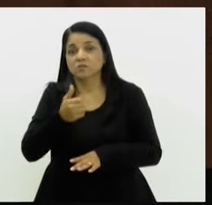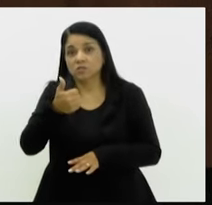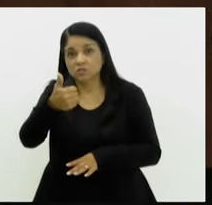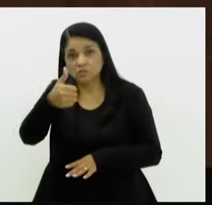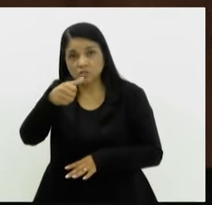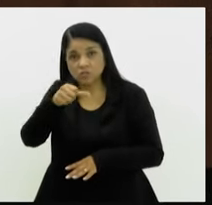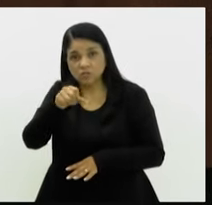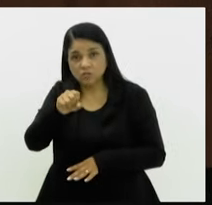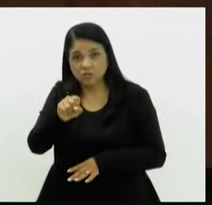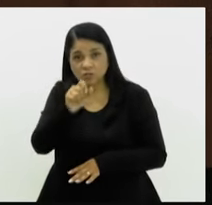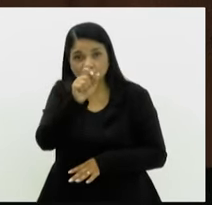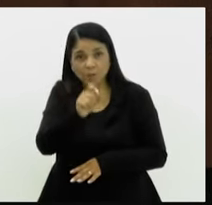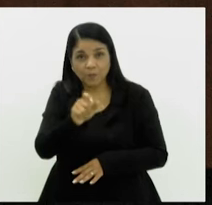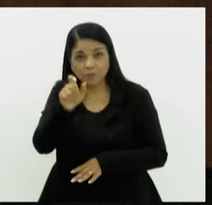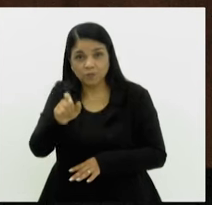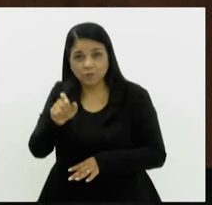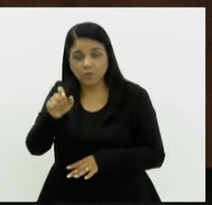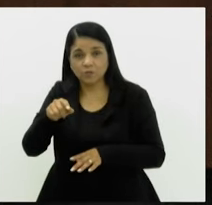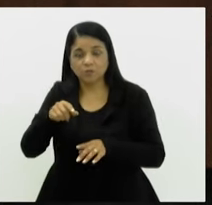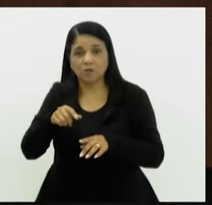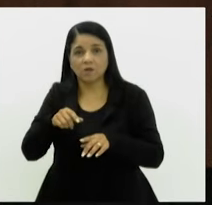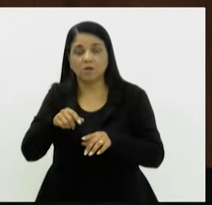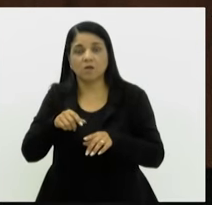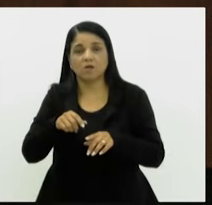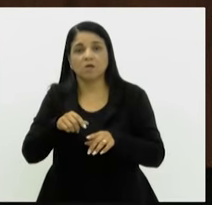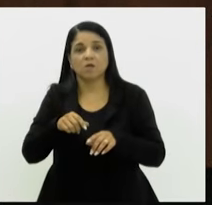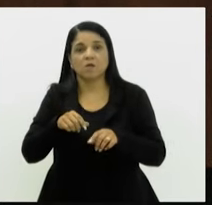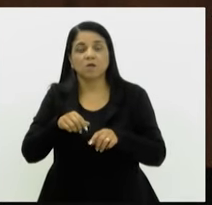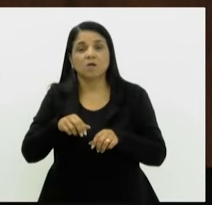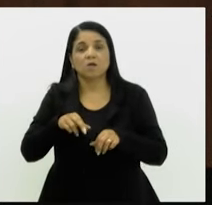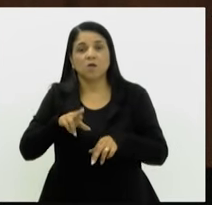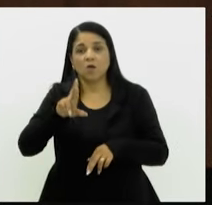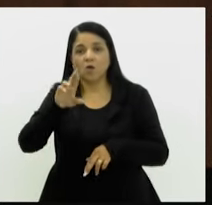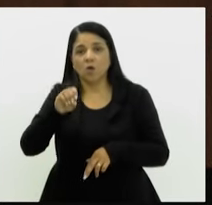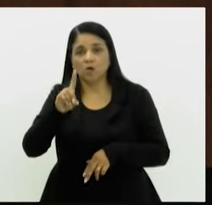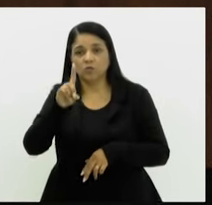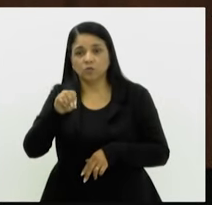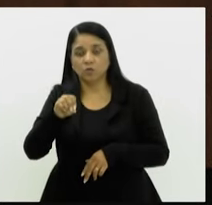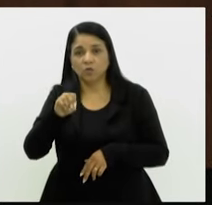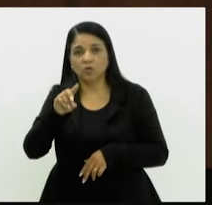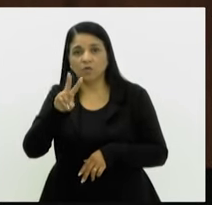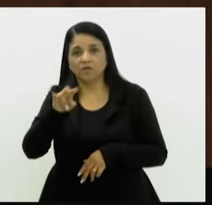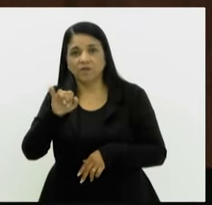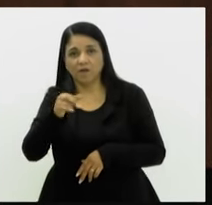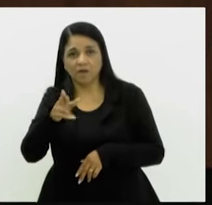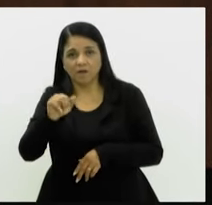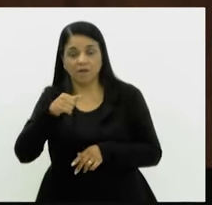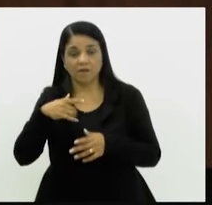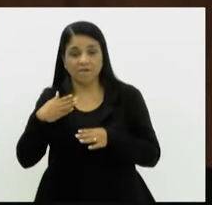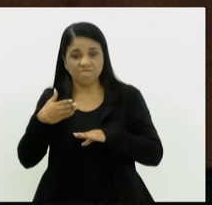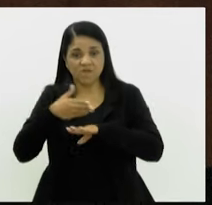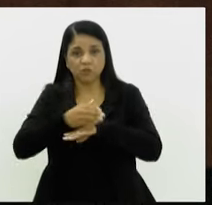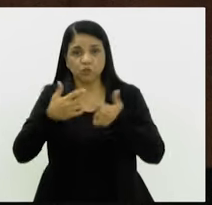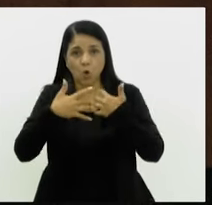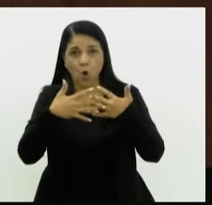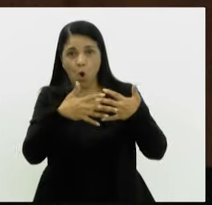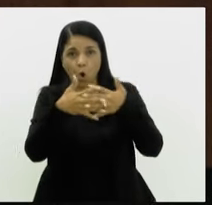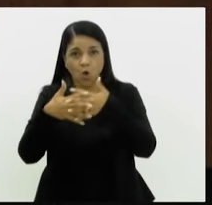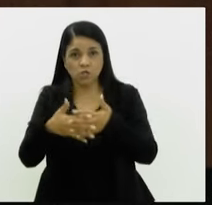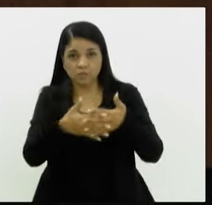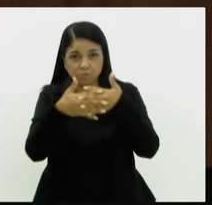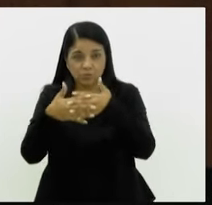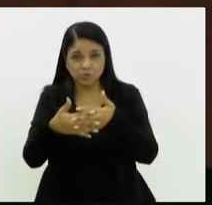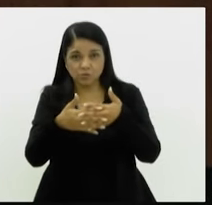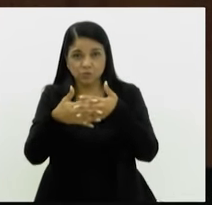na rodoviária Novo Rio, invadiu um ônibus, Tem crianças, mulheres, idosos como